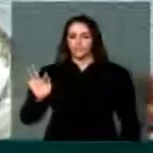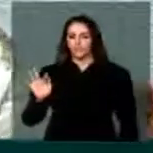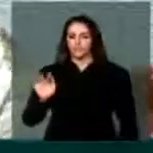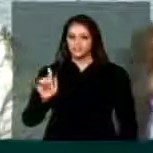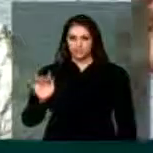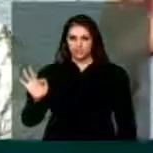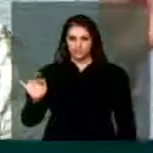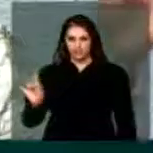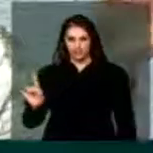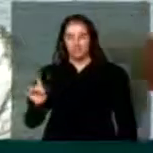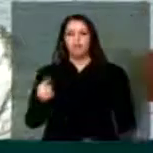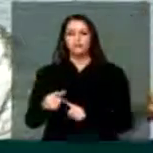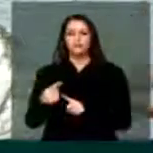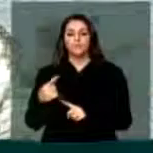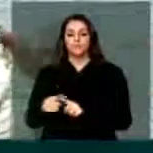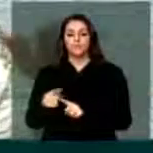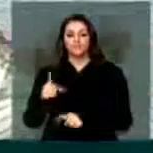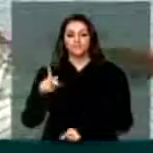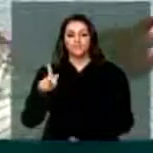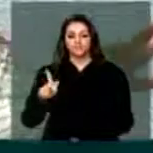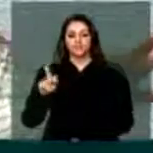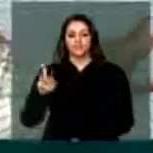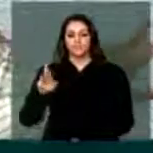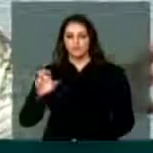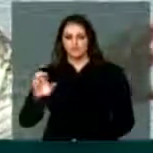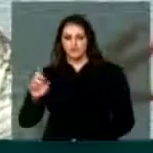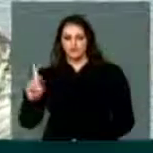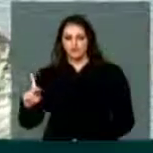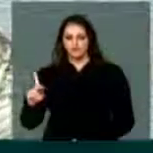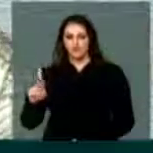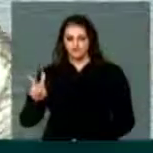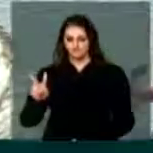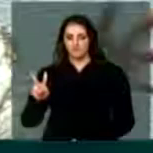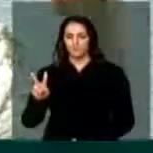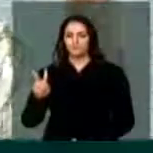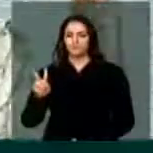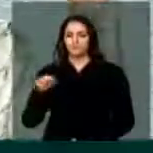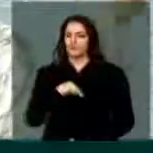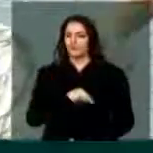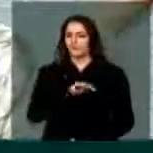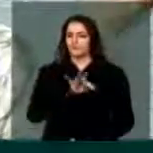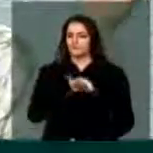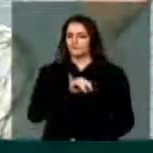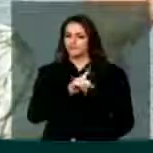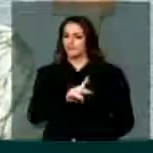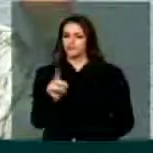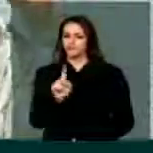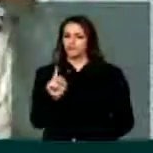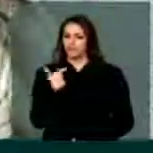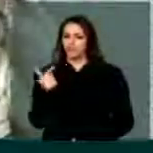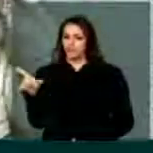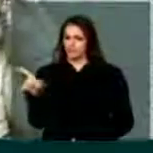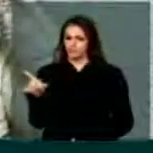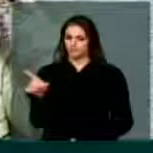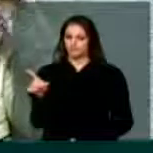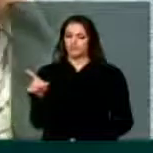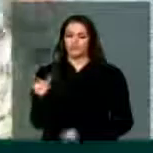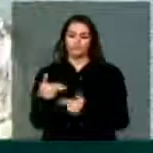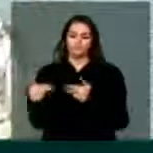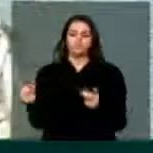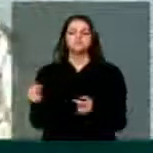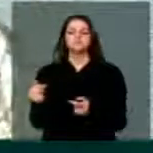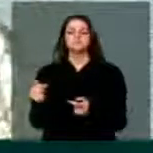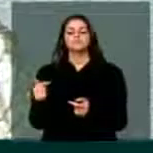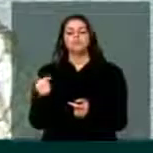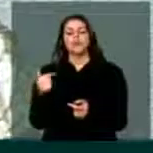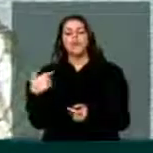uma operação do IGPREV, que não foi nem uma operação no FIP, foi uma outra operação do IGPREV, e